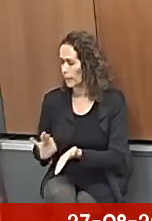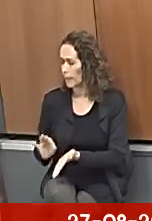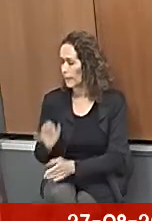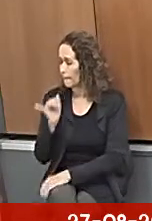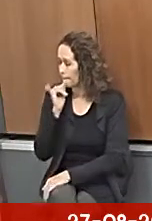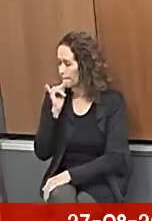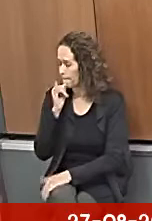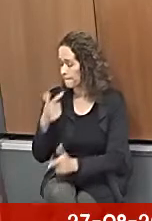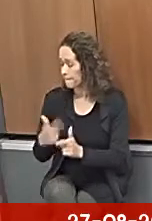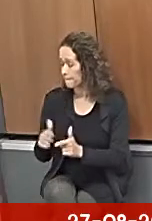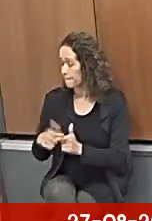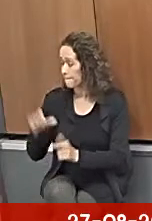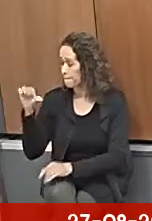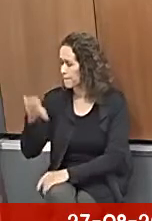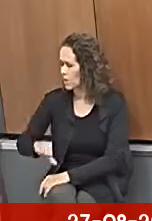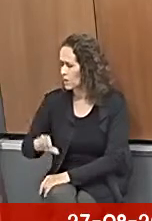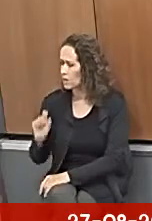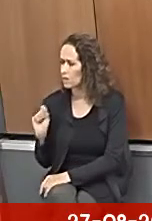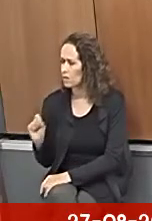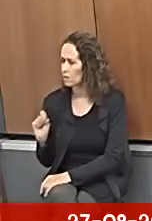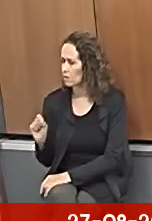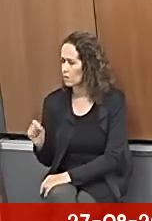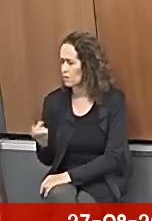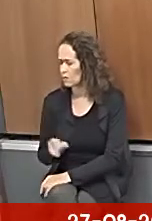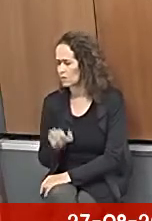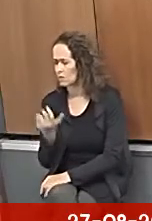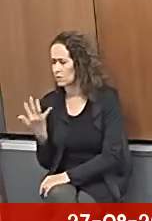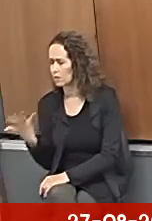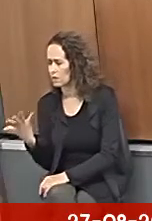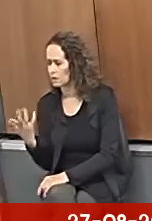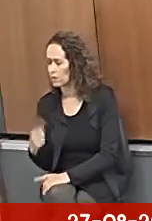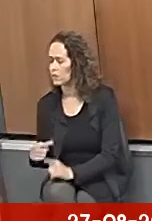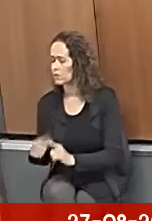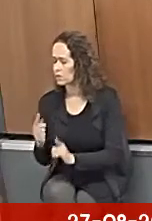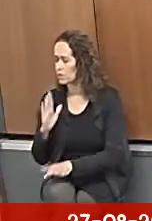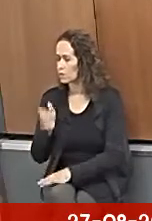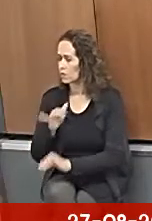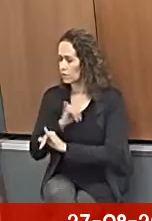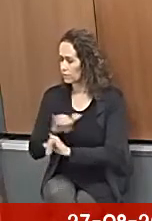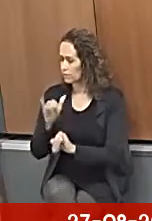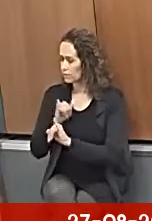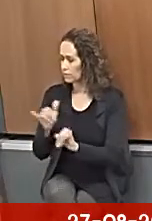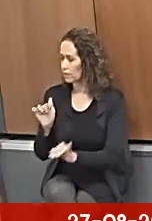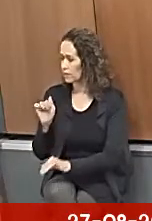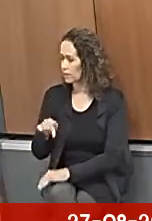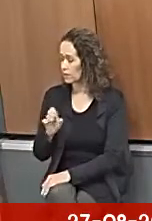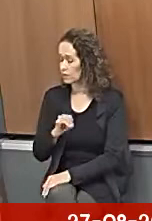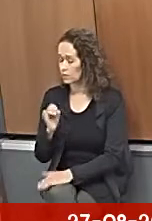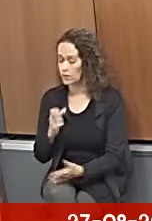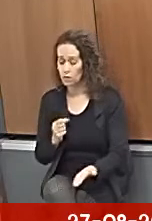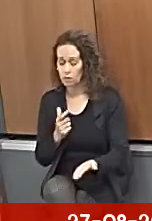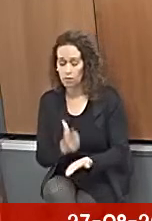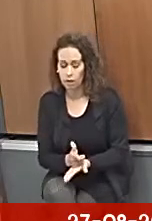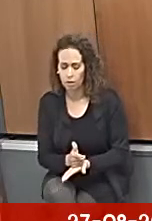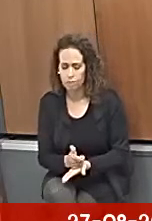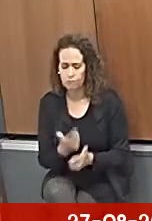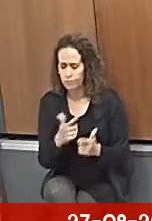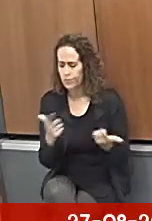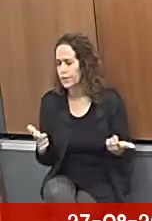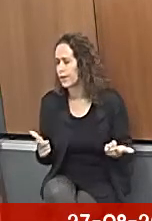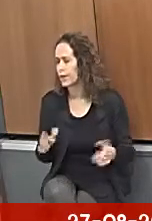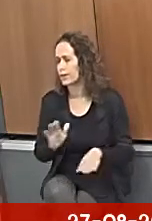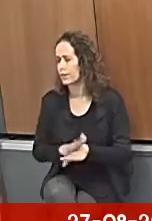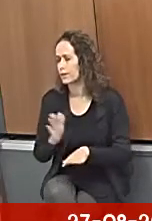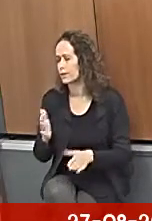problema mais grave a questão da quantidade apesar de já ter sido relatado que quando vão comprar não acham ingresso